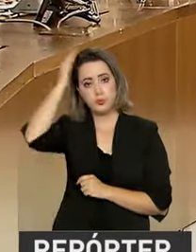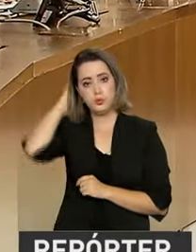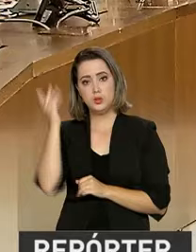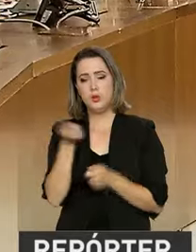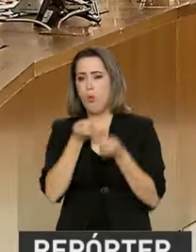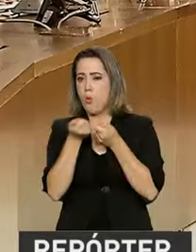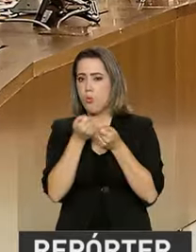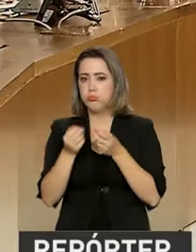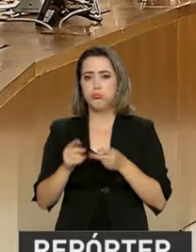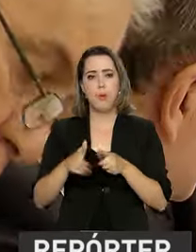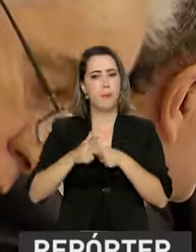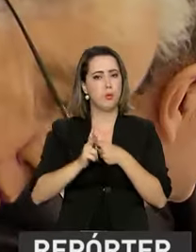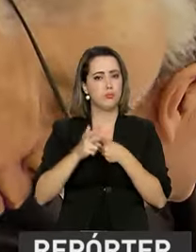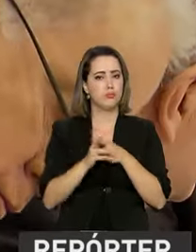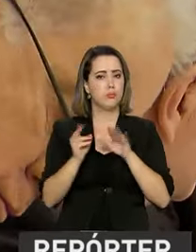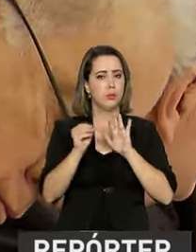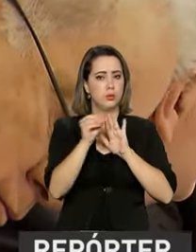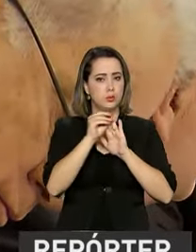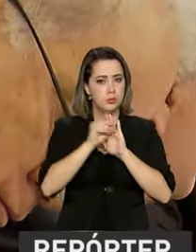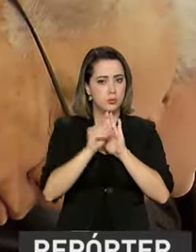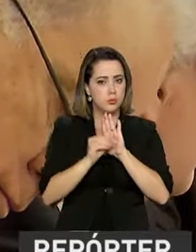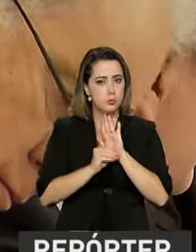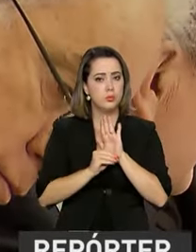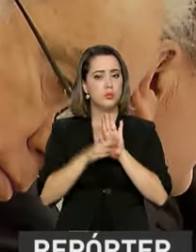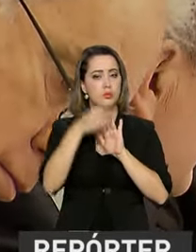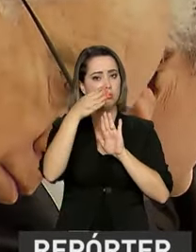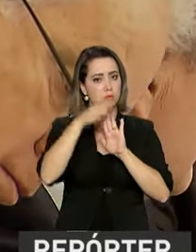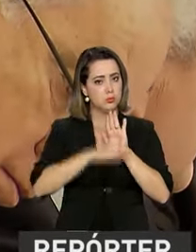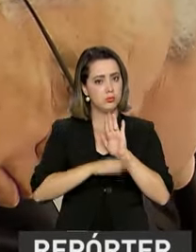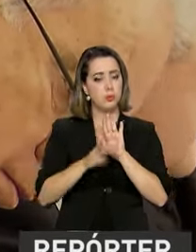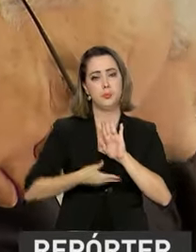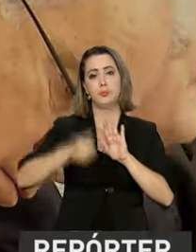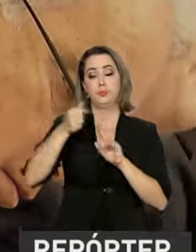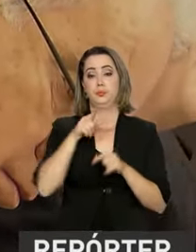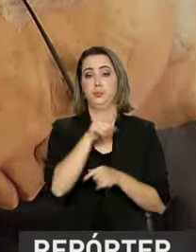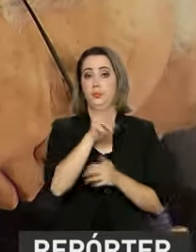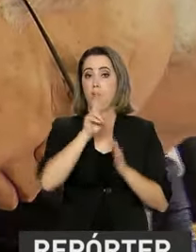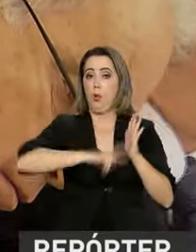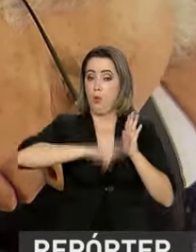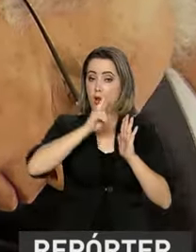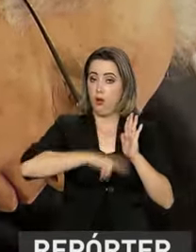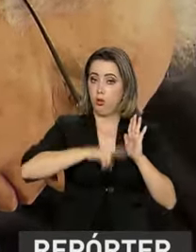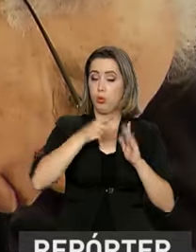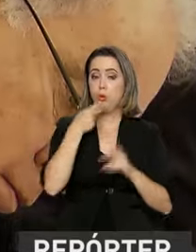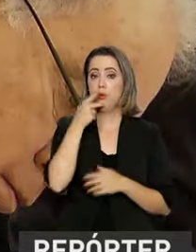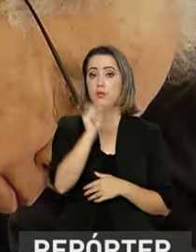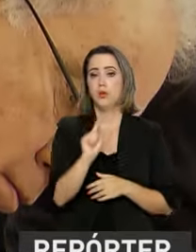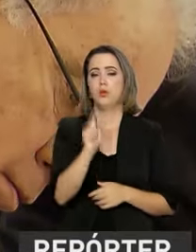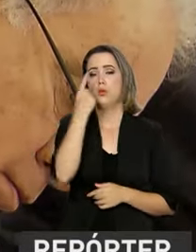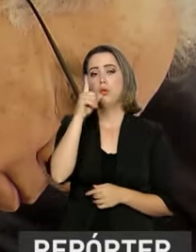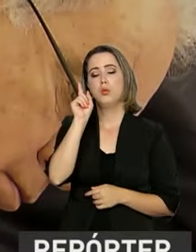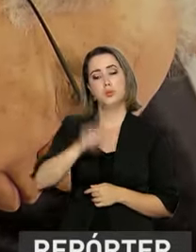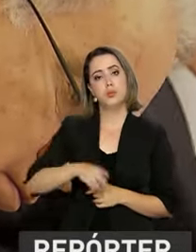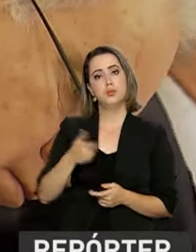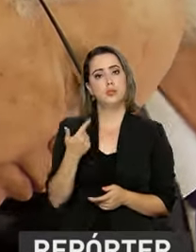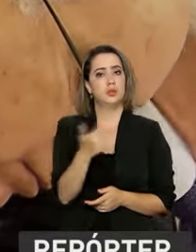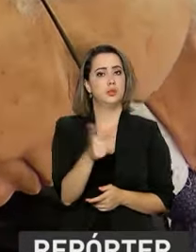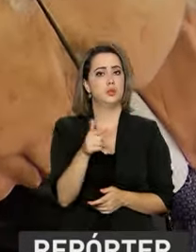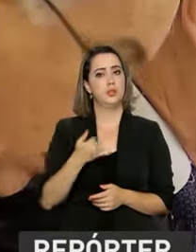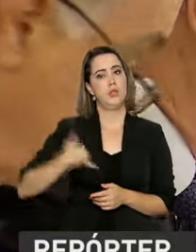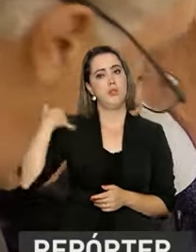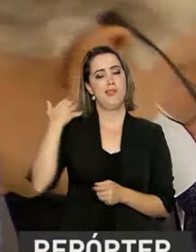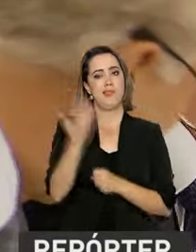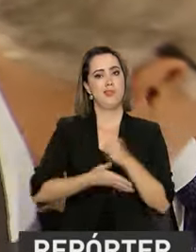aprimoramentos no texto O relator da proposta na casa disse que uma das adaptações acertadas é que não haverá